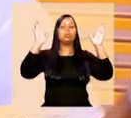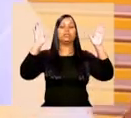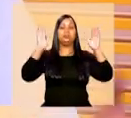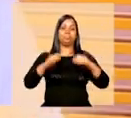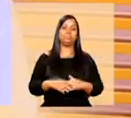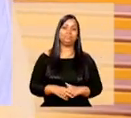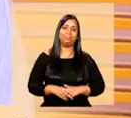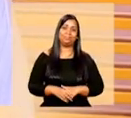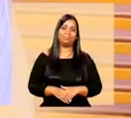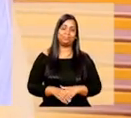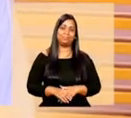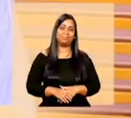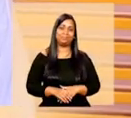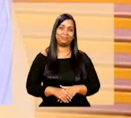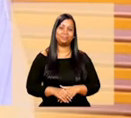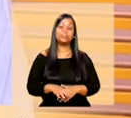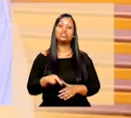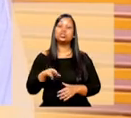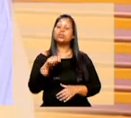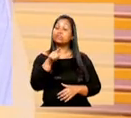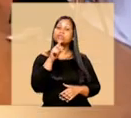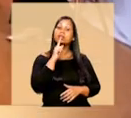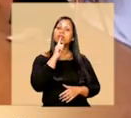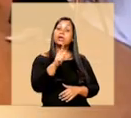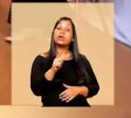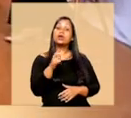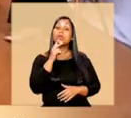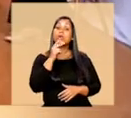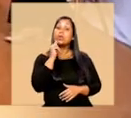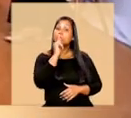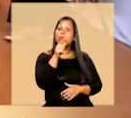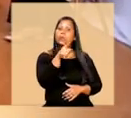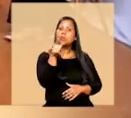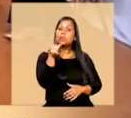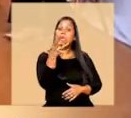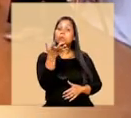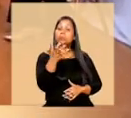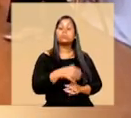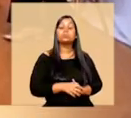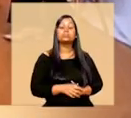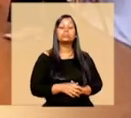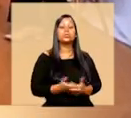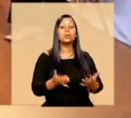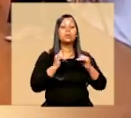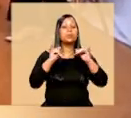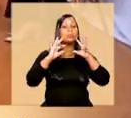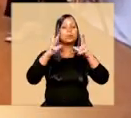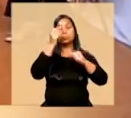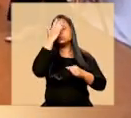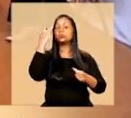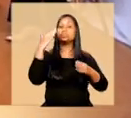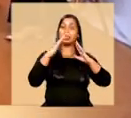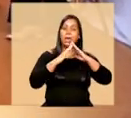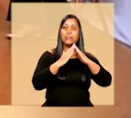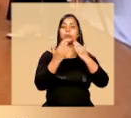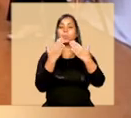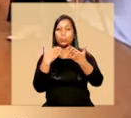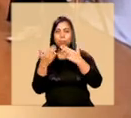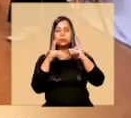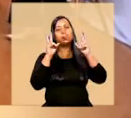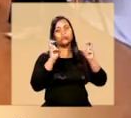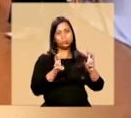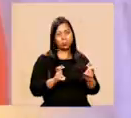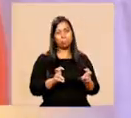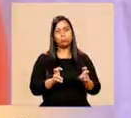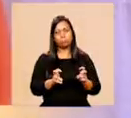ela é aberta a tudo, graças a Deus. Perfeito. Regiane, e você, qual o recado que você deixa? Eu diria para as pessoas conversarem sobre